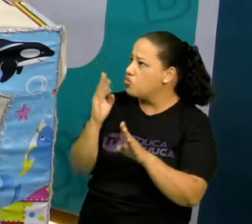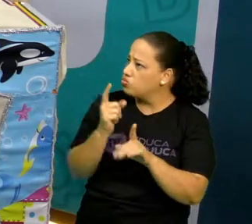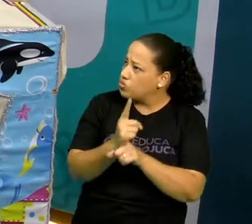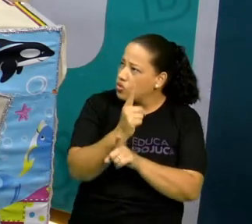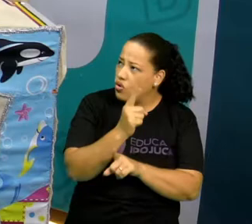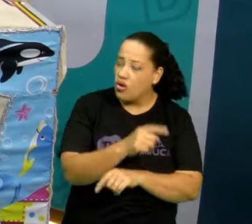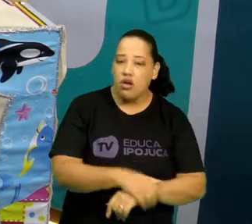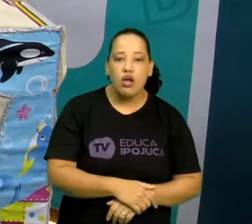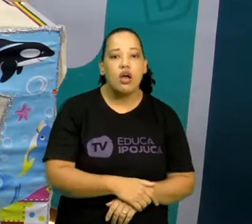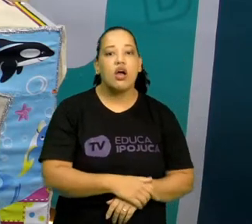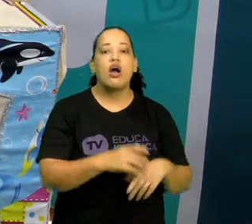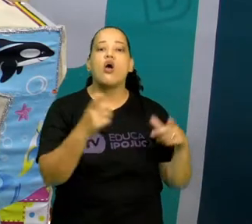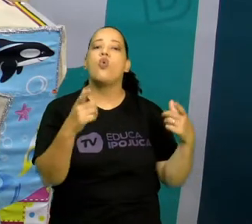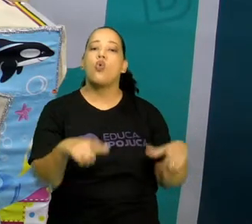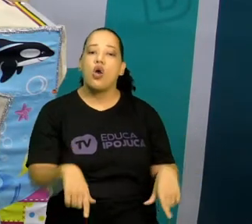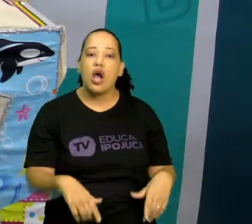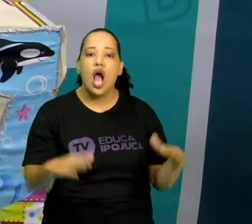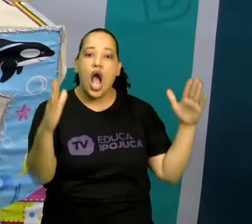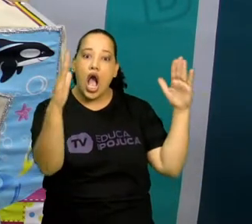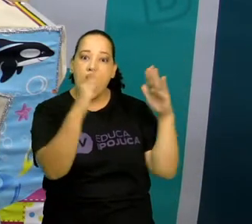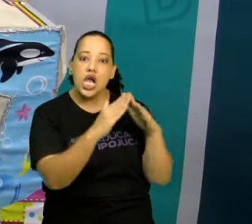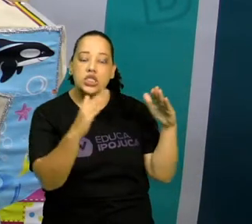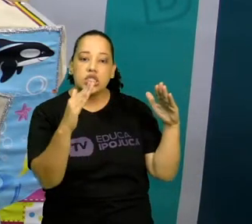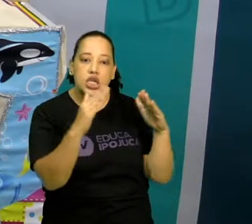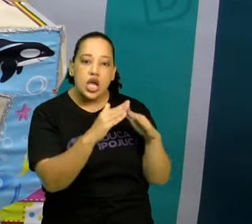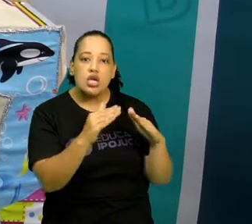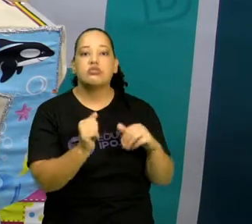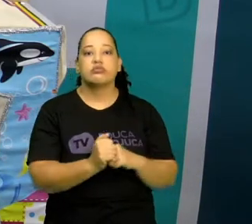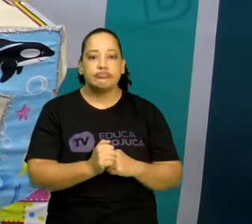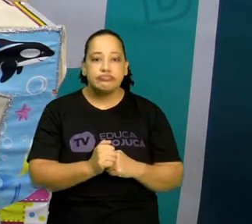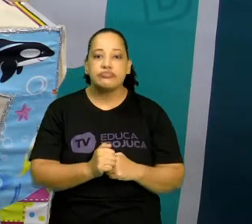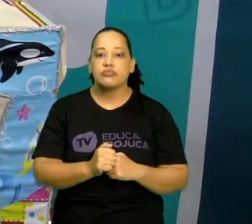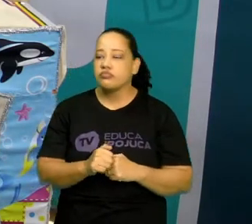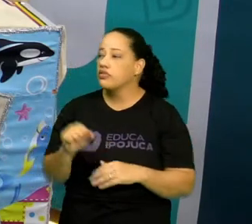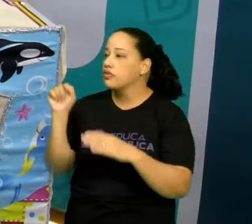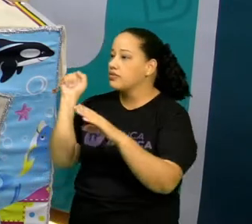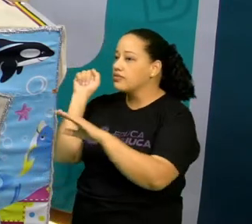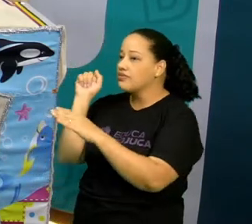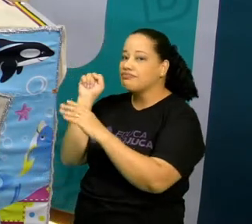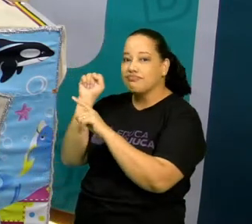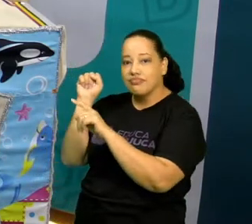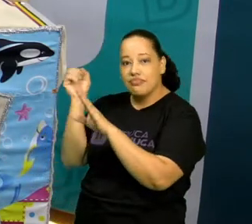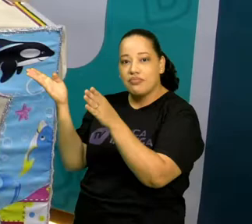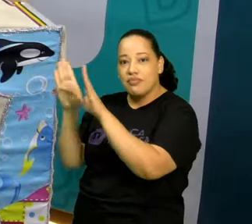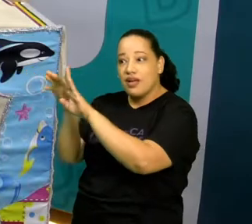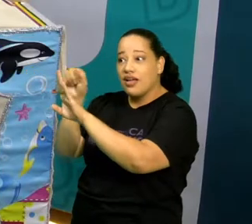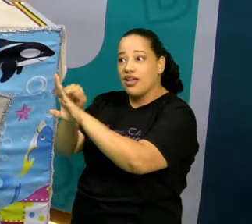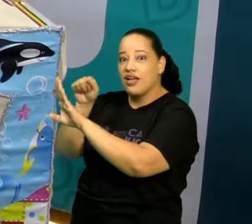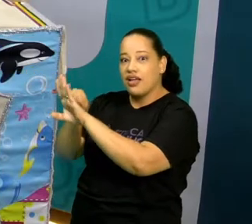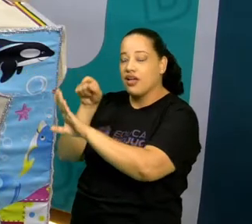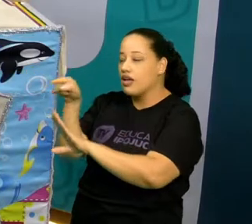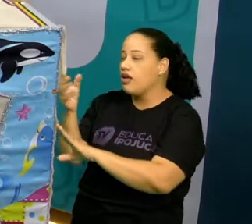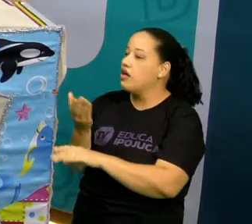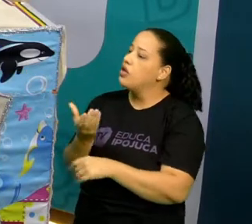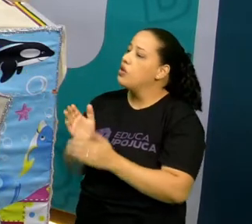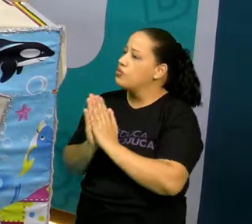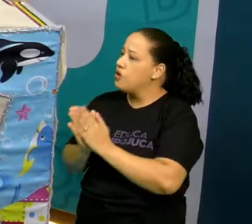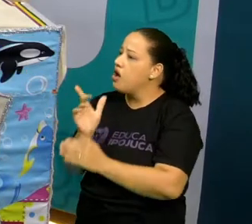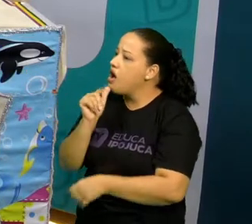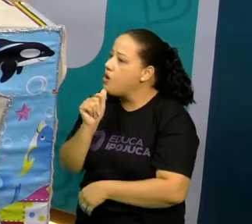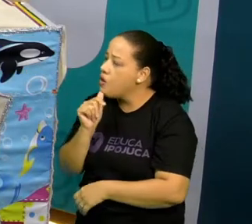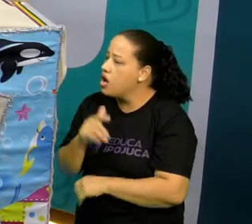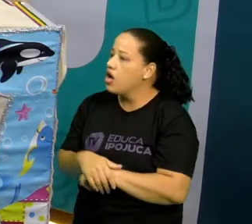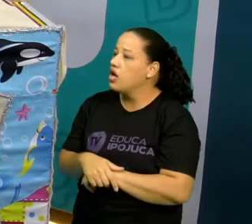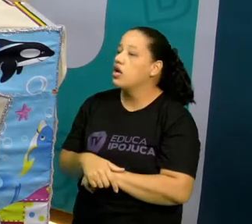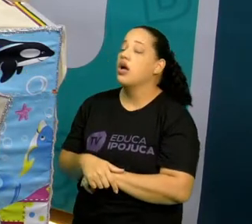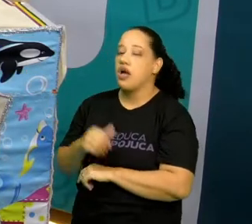em uma casa, quando ele pediu água na casa. Quem atendeu? Rapunzel. A Rapunzel, eita,